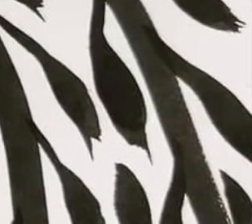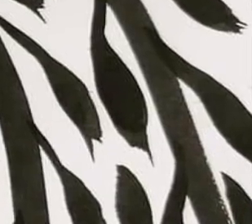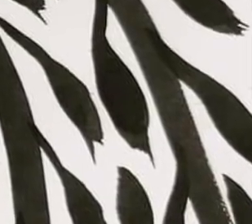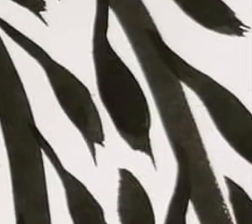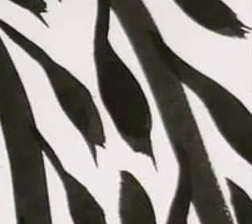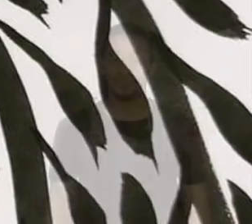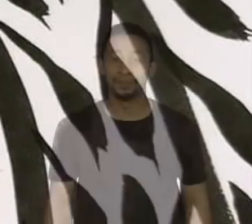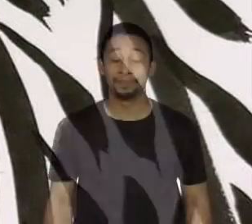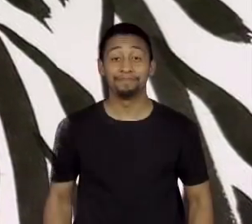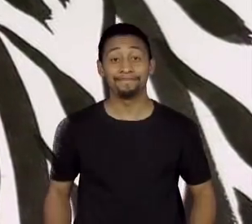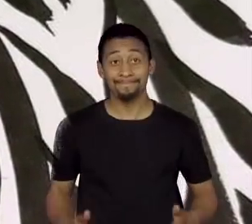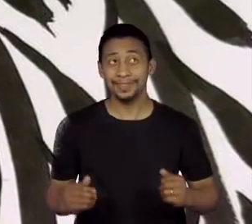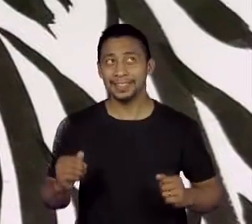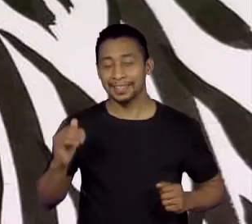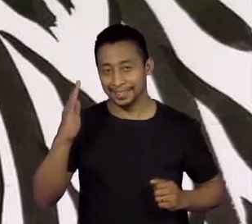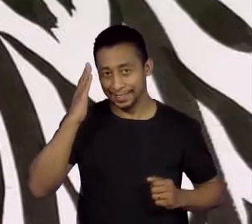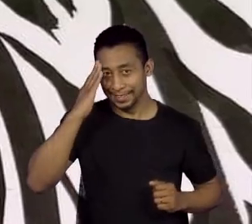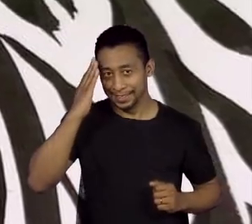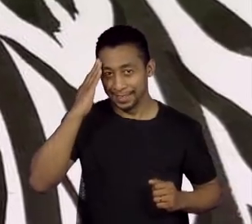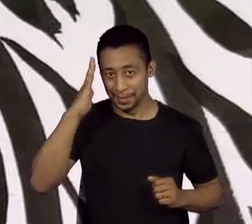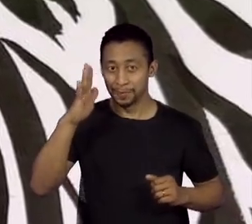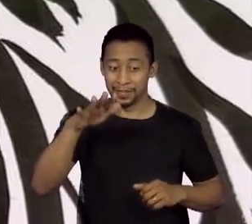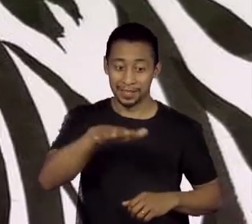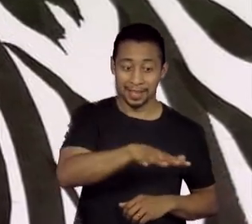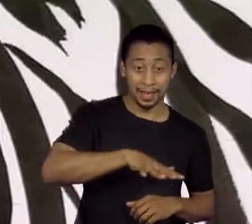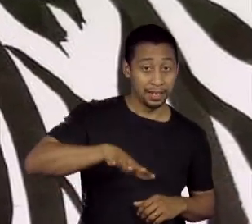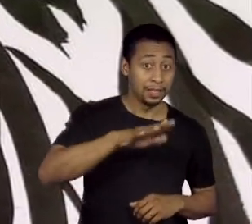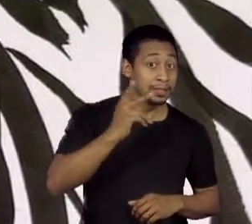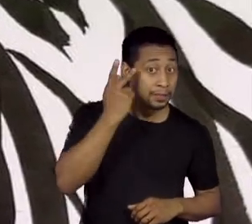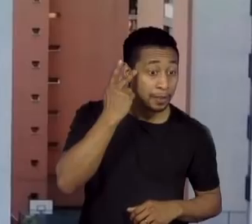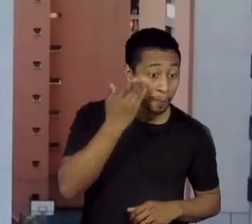E nós sabemos, né, que São Paulo é terra indígena,